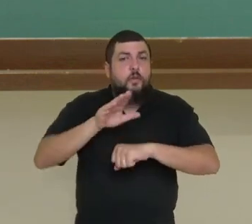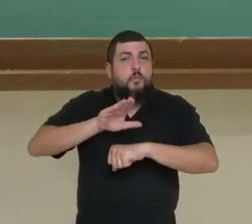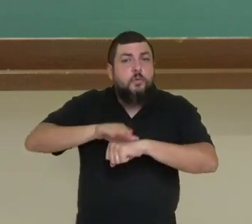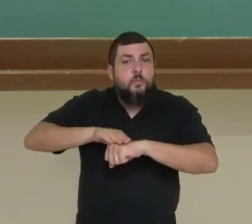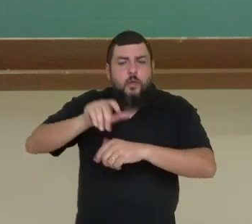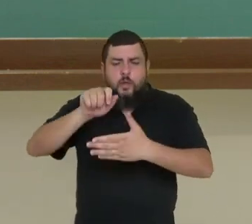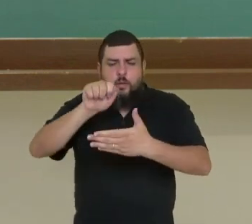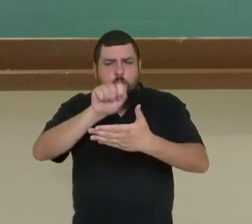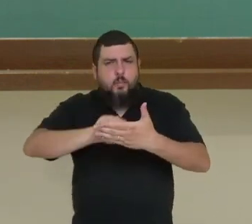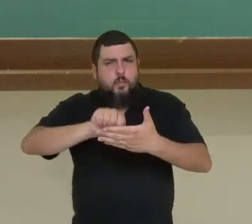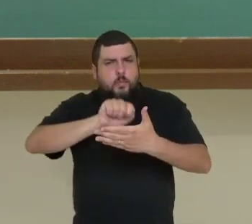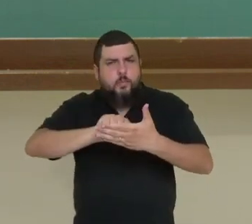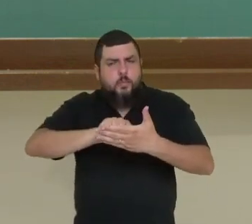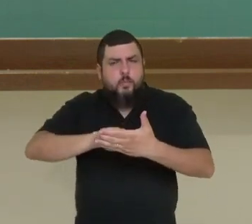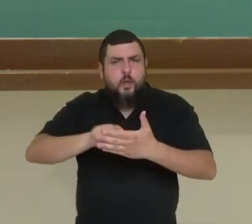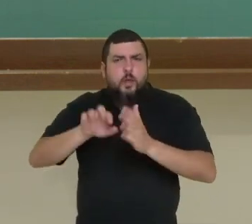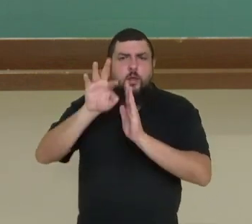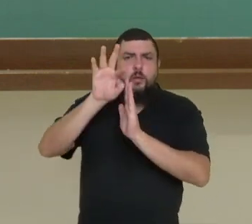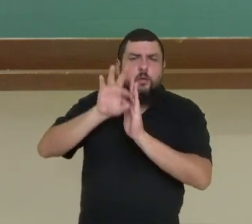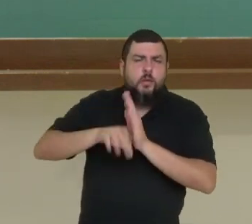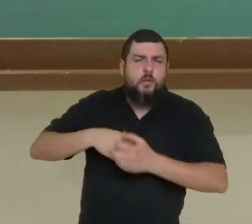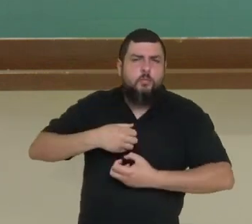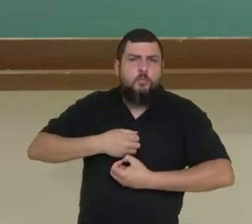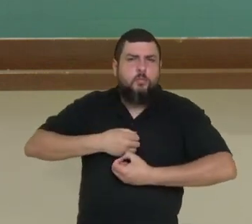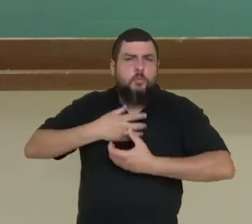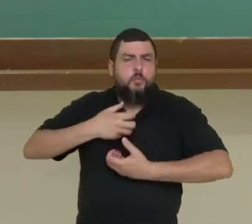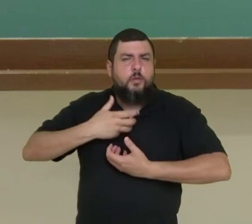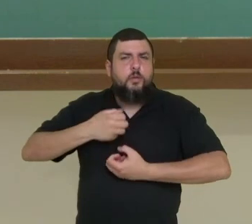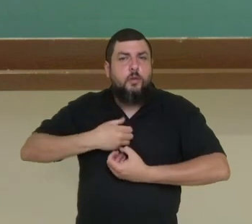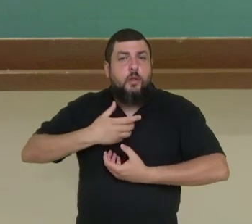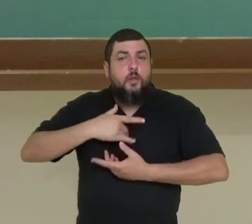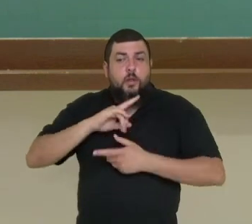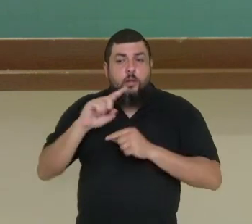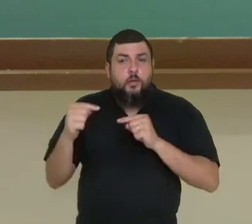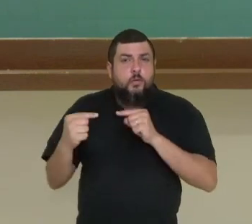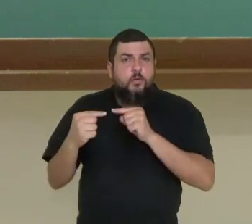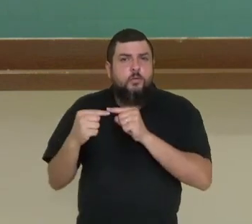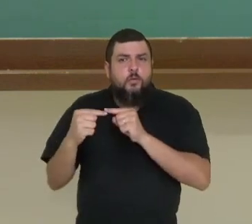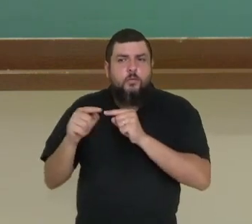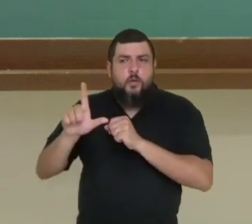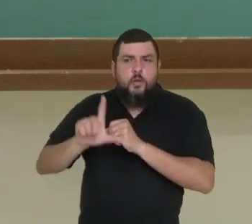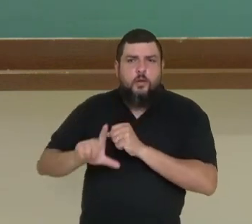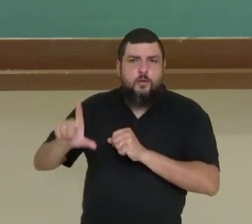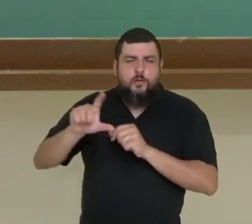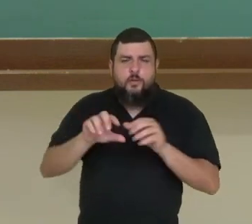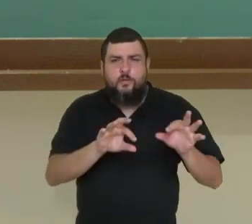texto poético que se encaixe aí dentro dos parâmetros da literatura